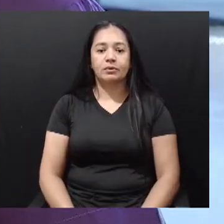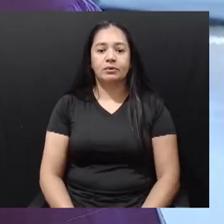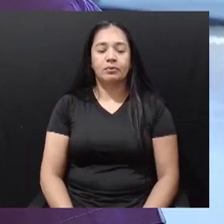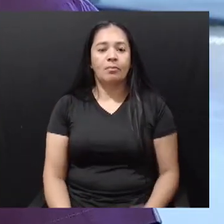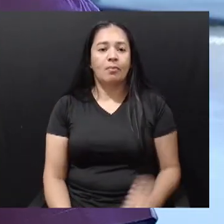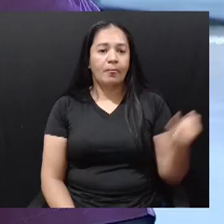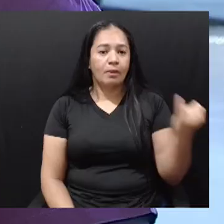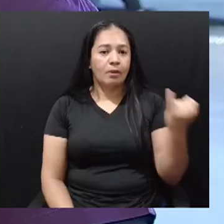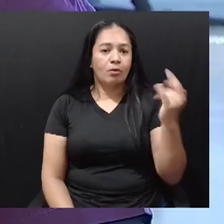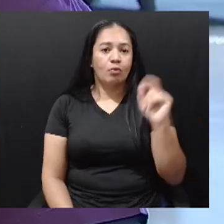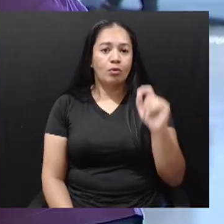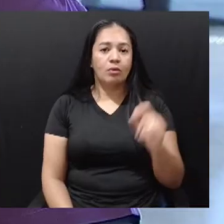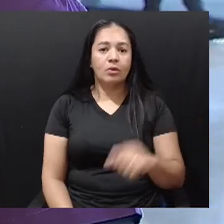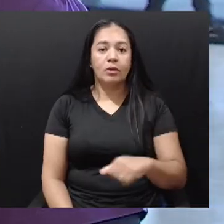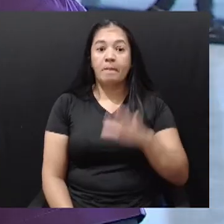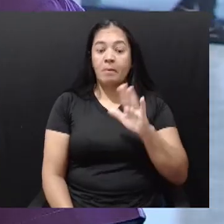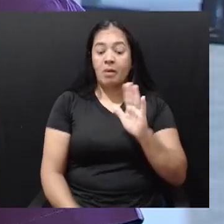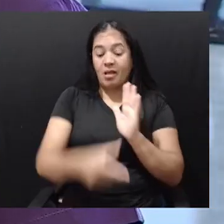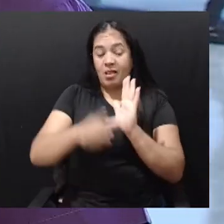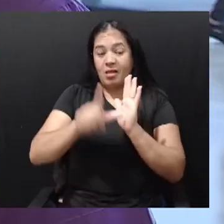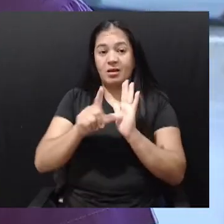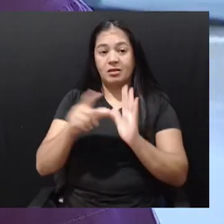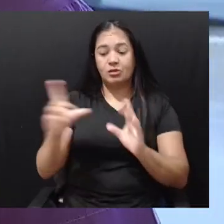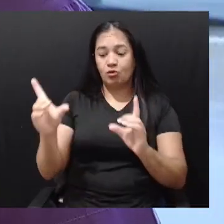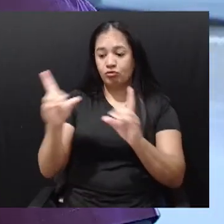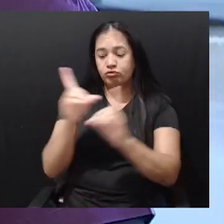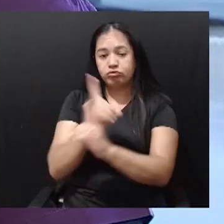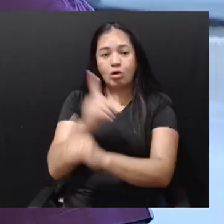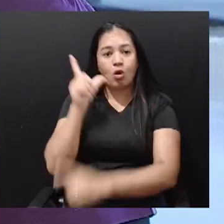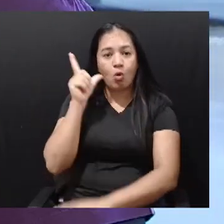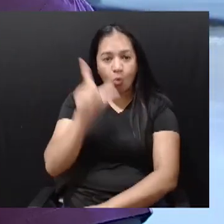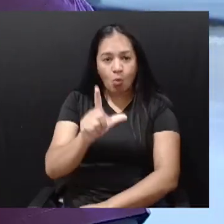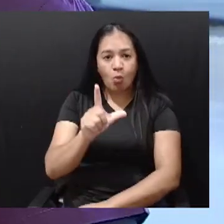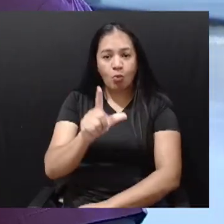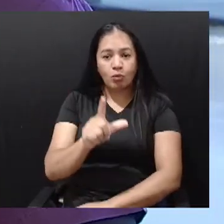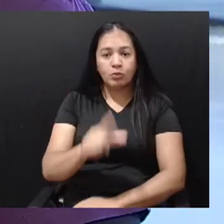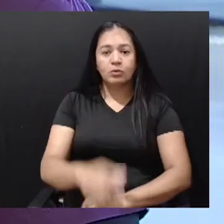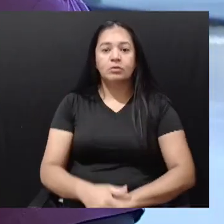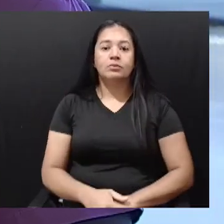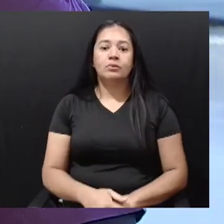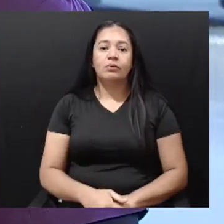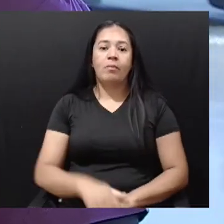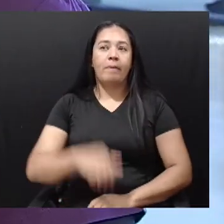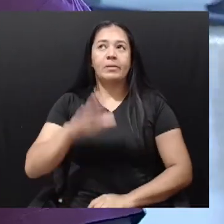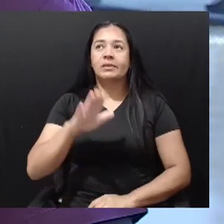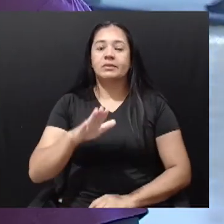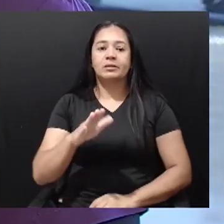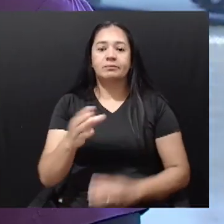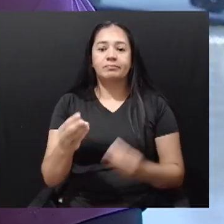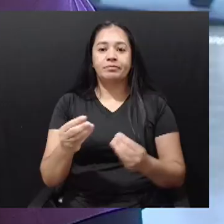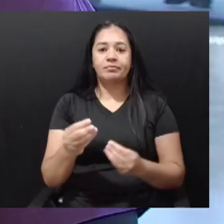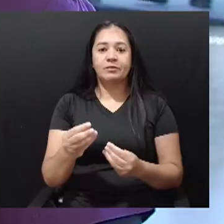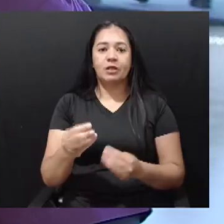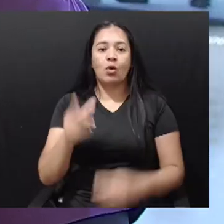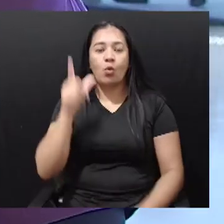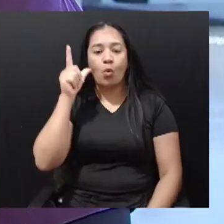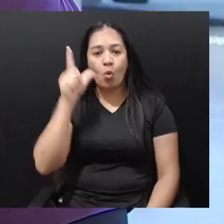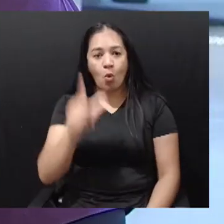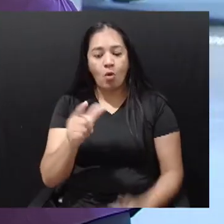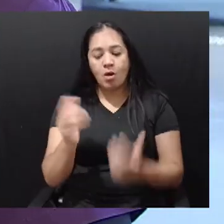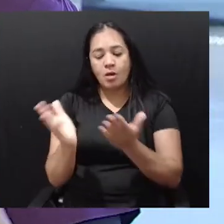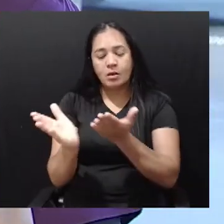mais cedo eu diagnosticar esse câncer e essa lesão, mais cedo eu consigo tratar,